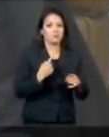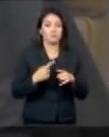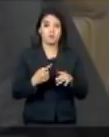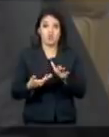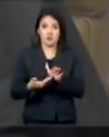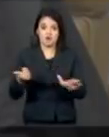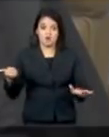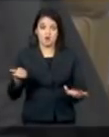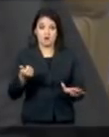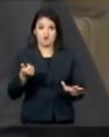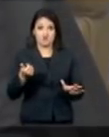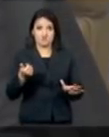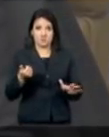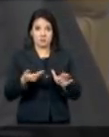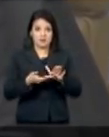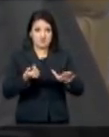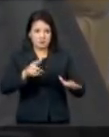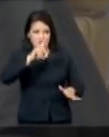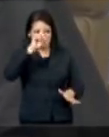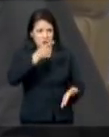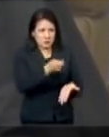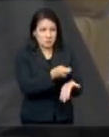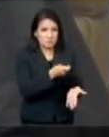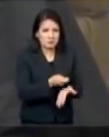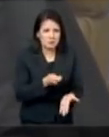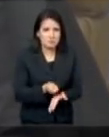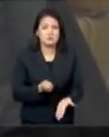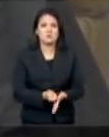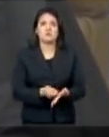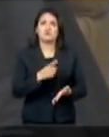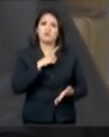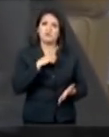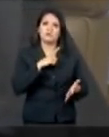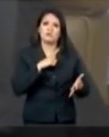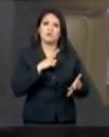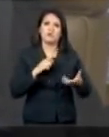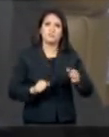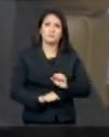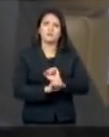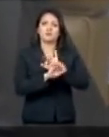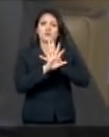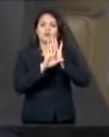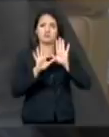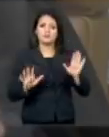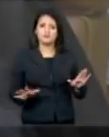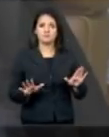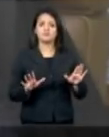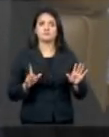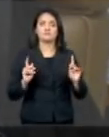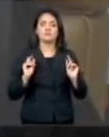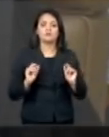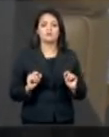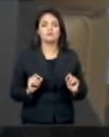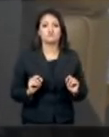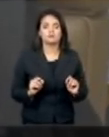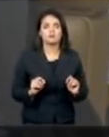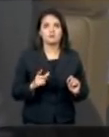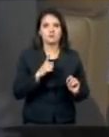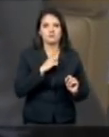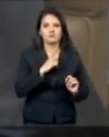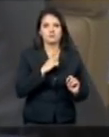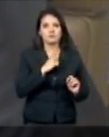visível de governo que tem na transparência à condição de legitimidade de seus próprios